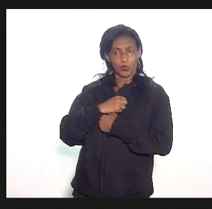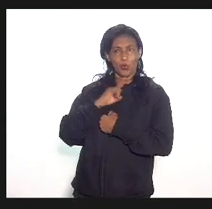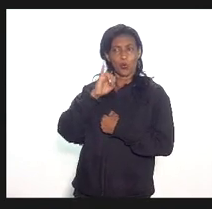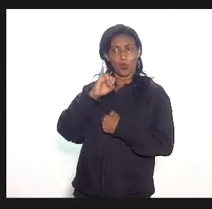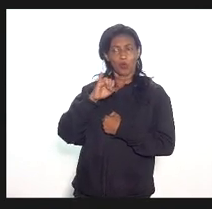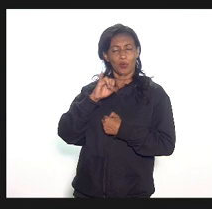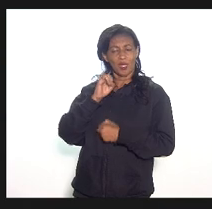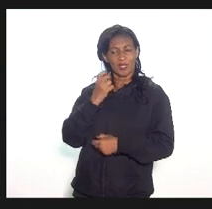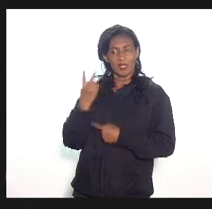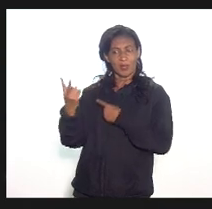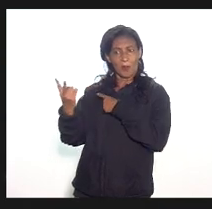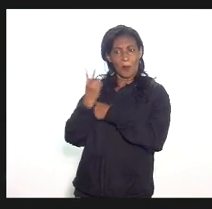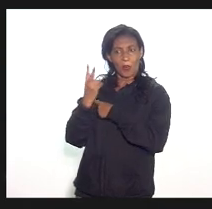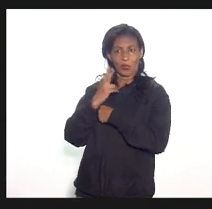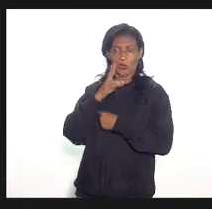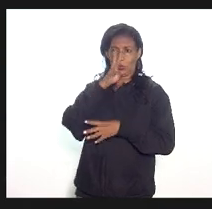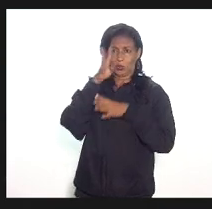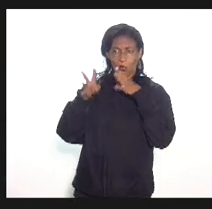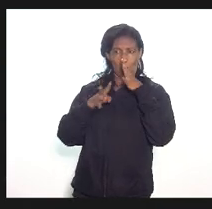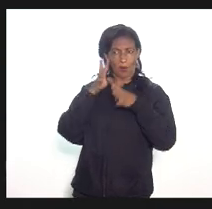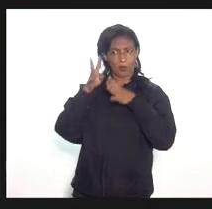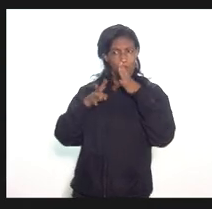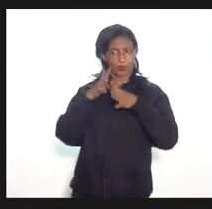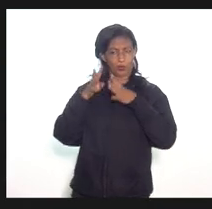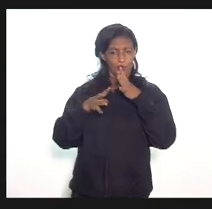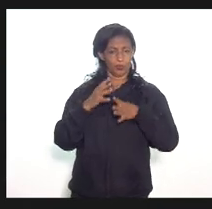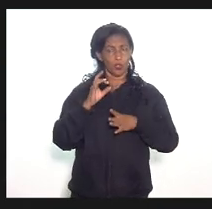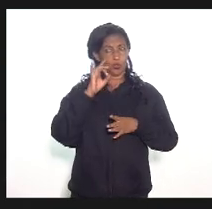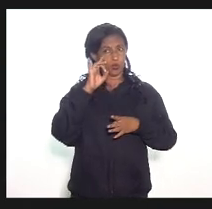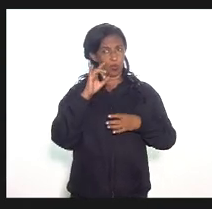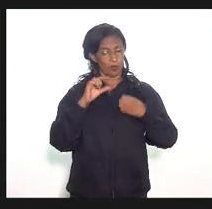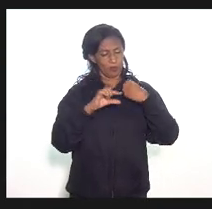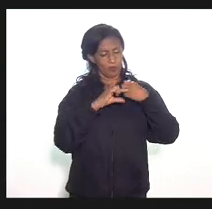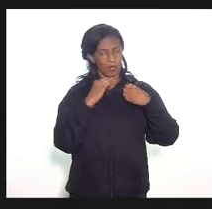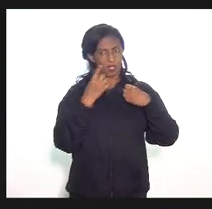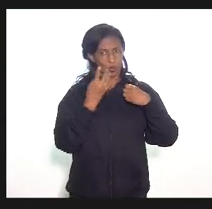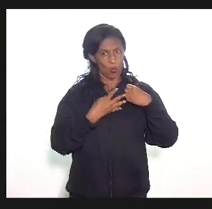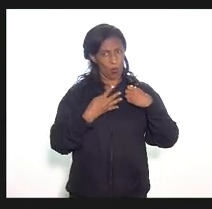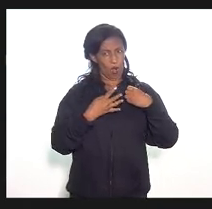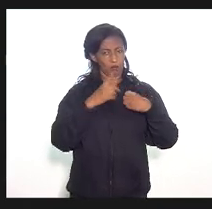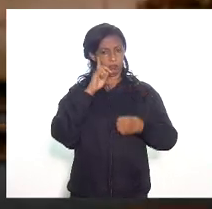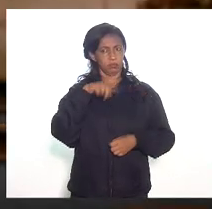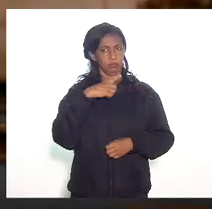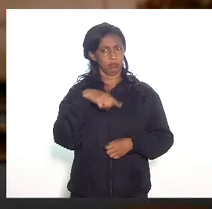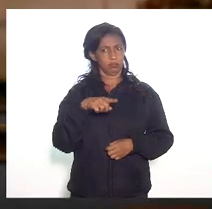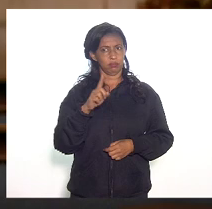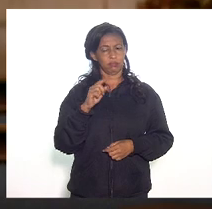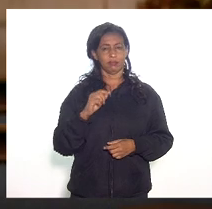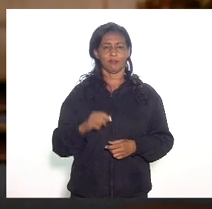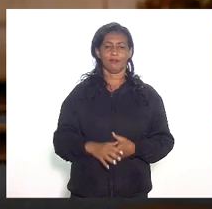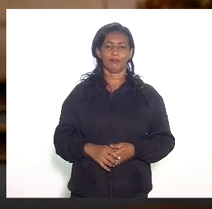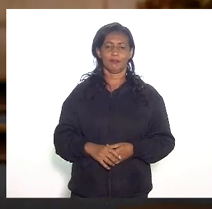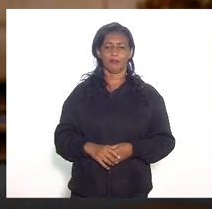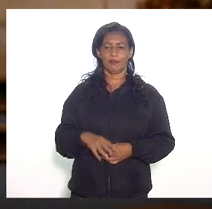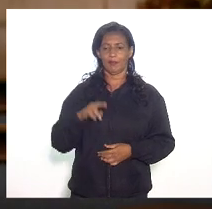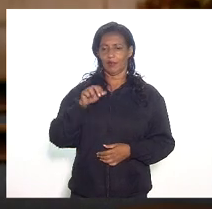abusos então apenas por conta da redação do artigo quarto eu voto contrário não Alexandre